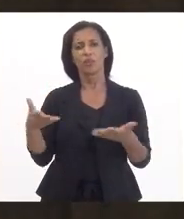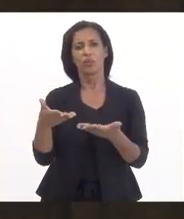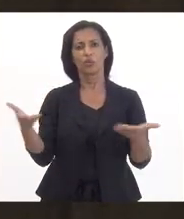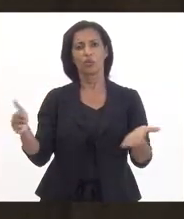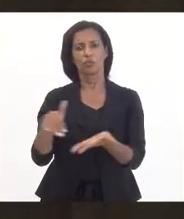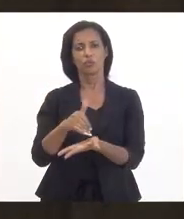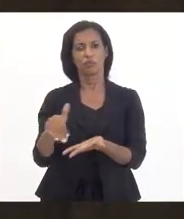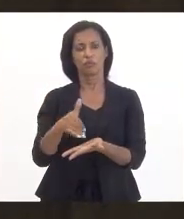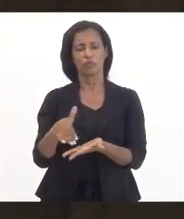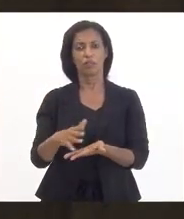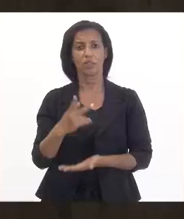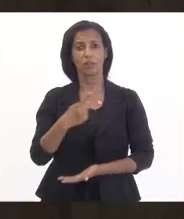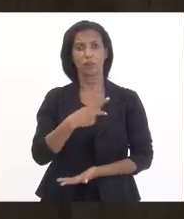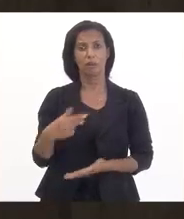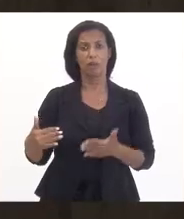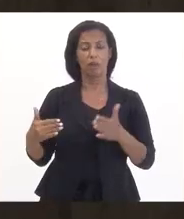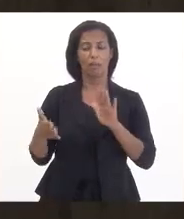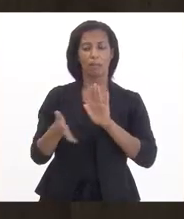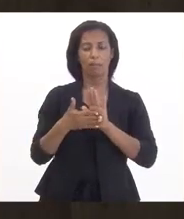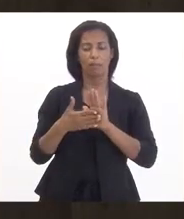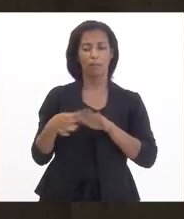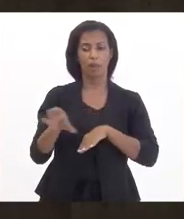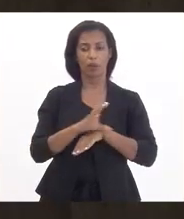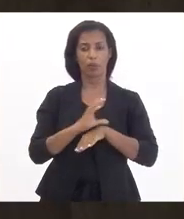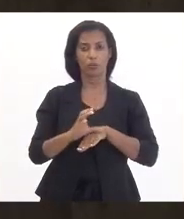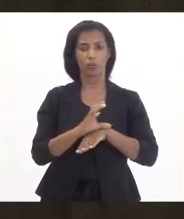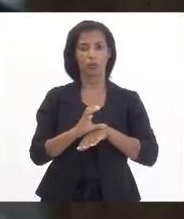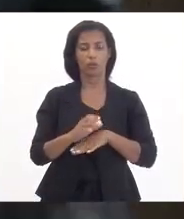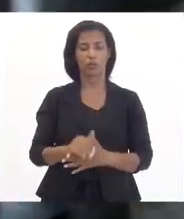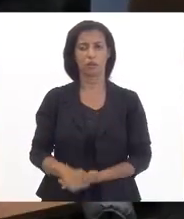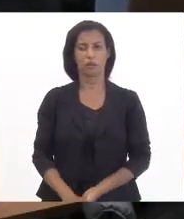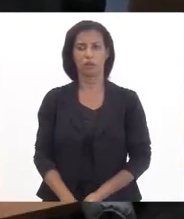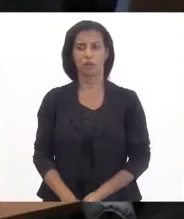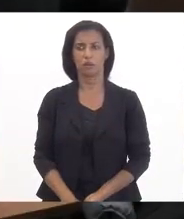secretários. Senhor presidente, o parecer é pela constitucionalidade.